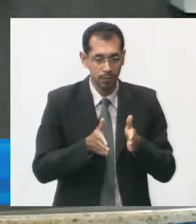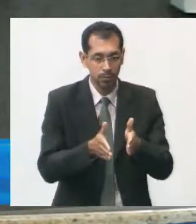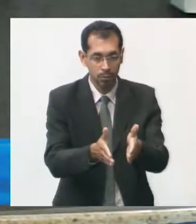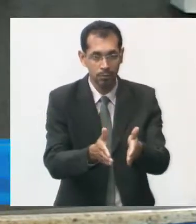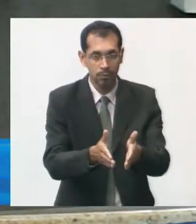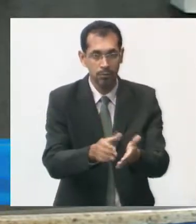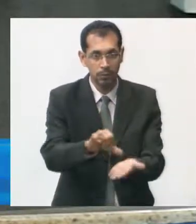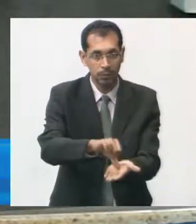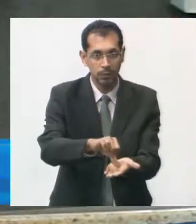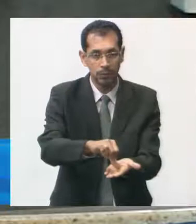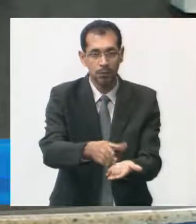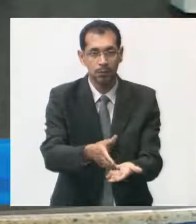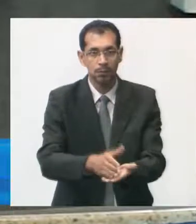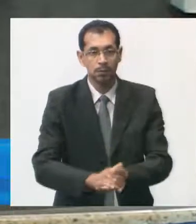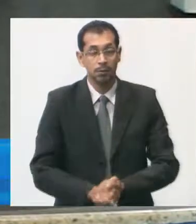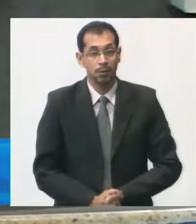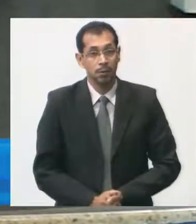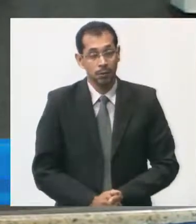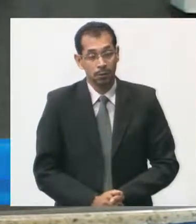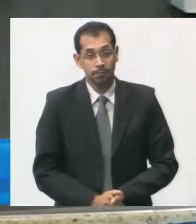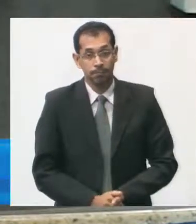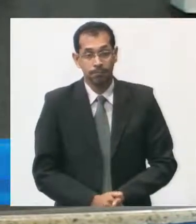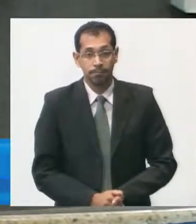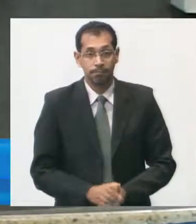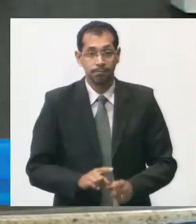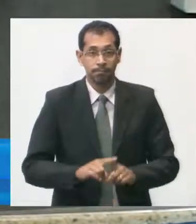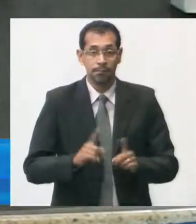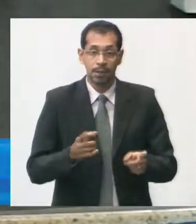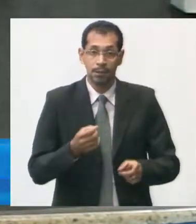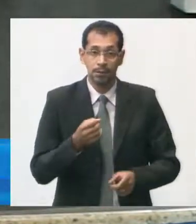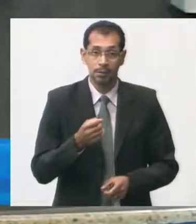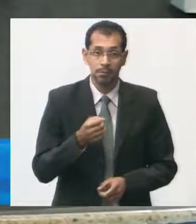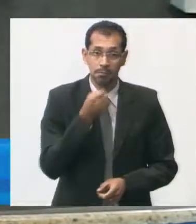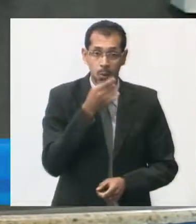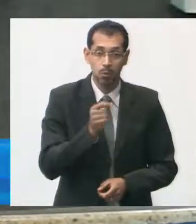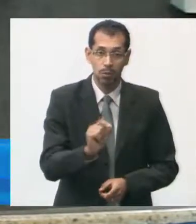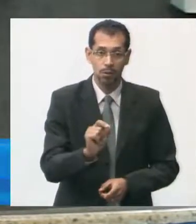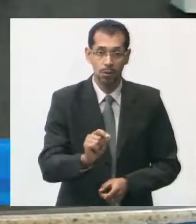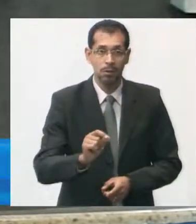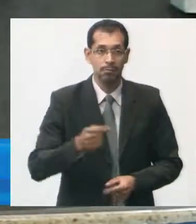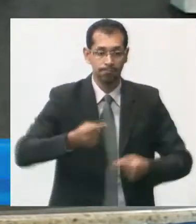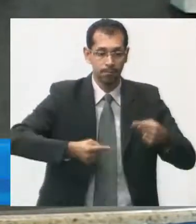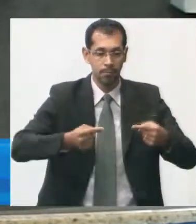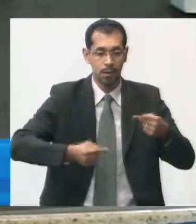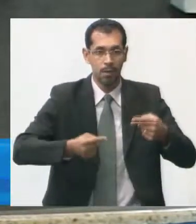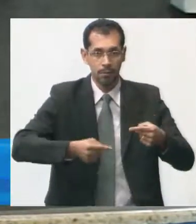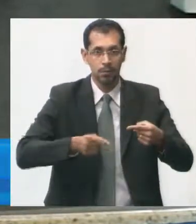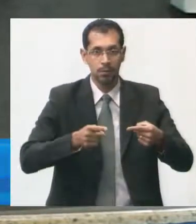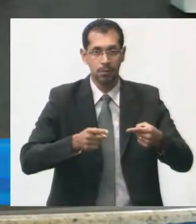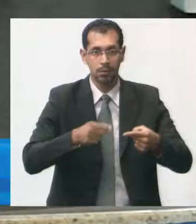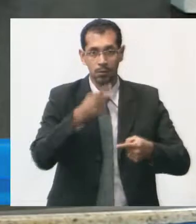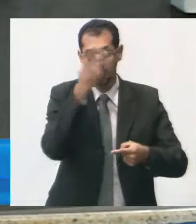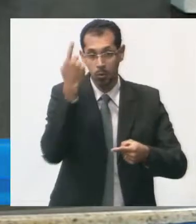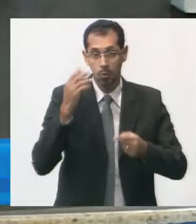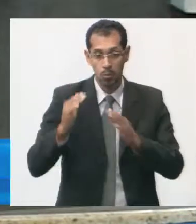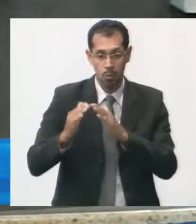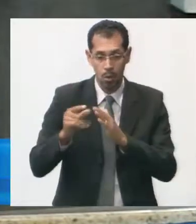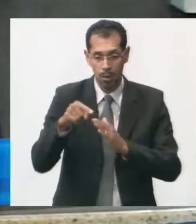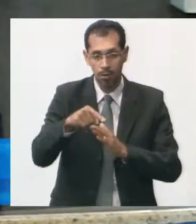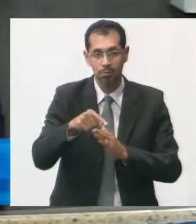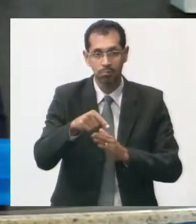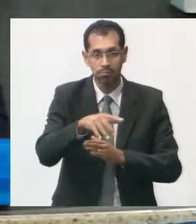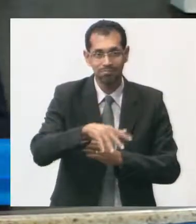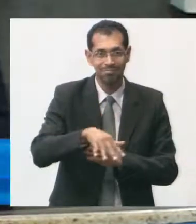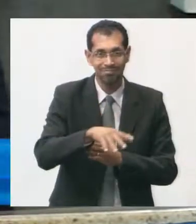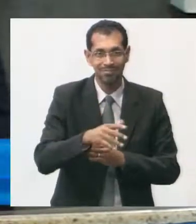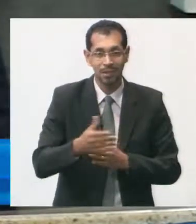Mas eu acho que seria muito saudável, e eu não sei se nós aqui na Câmara sequer conhecemos a